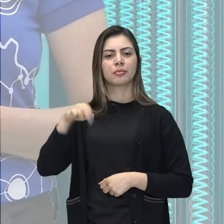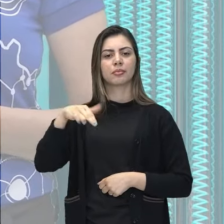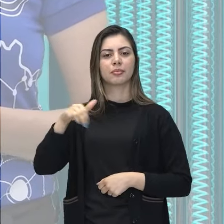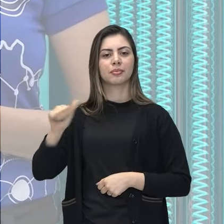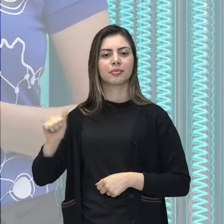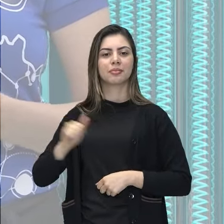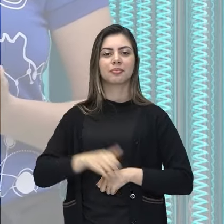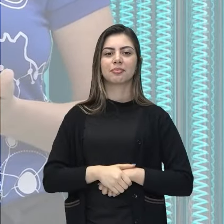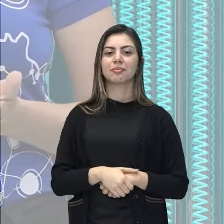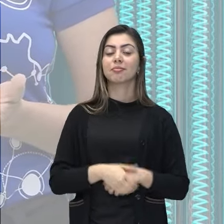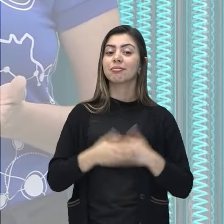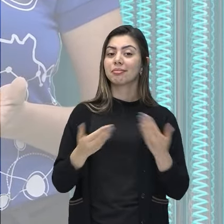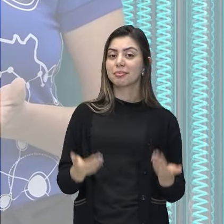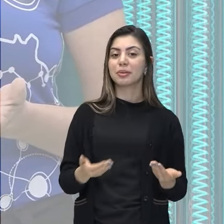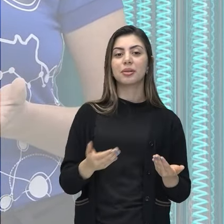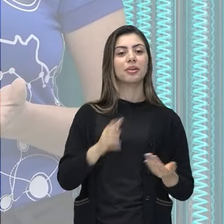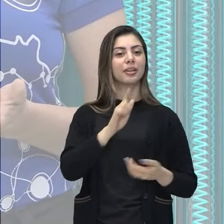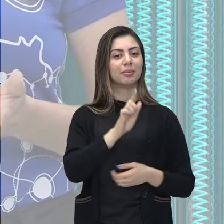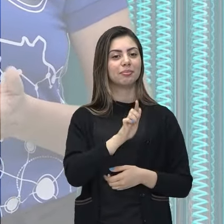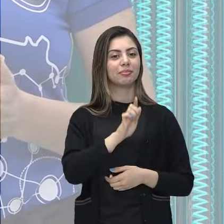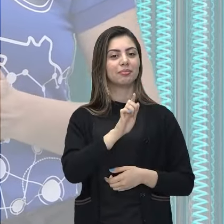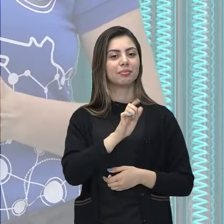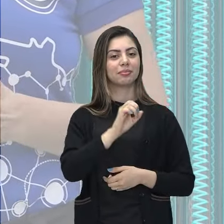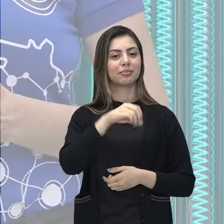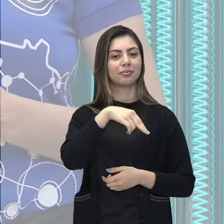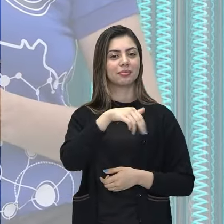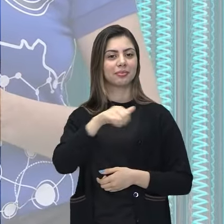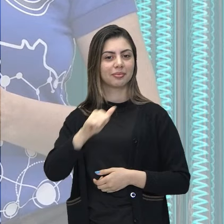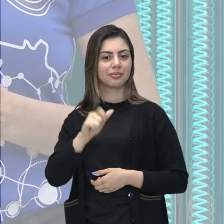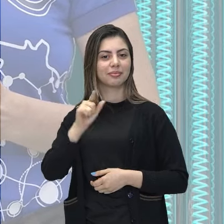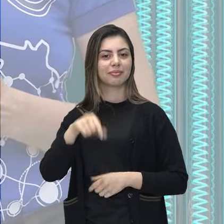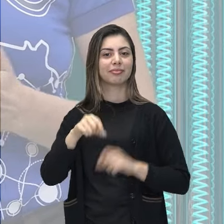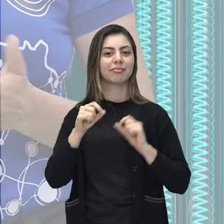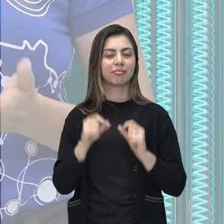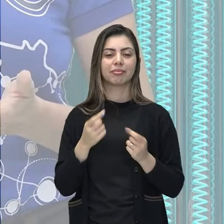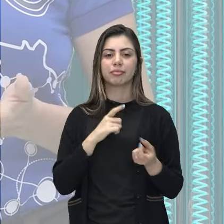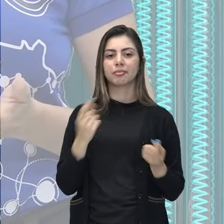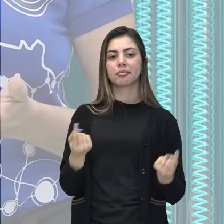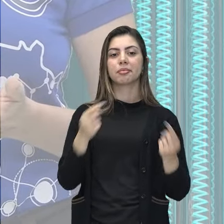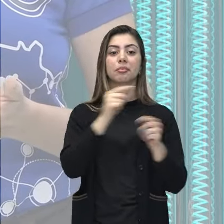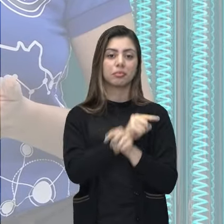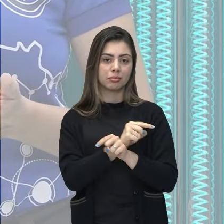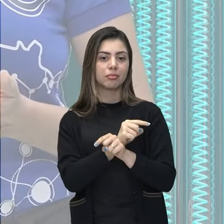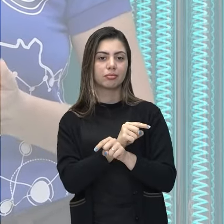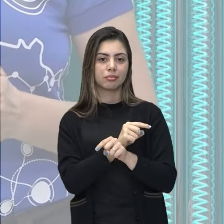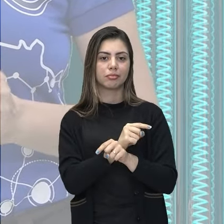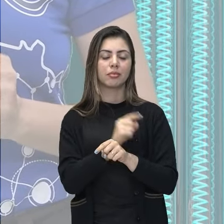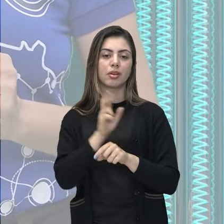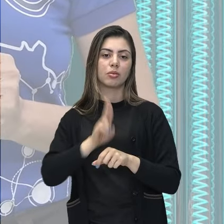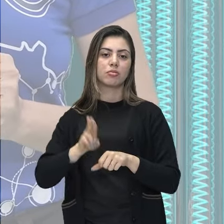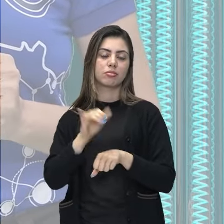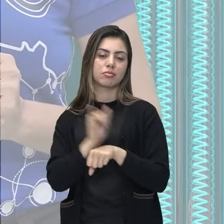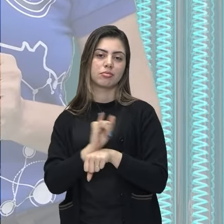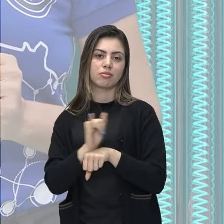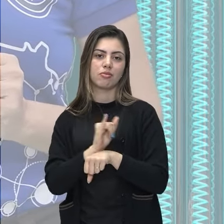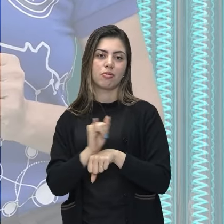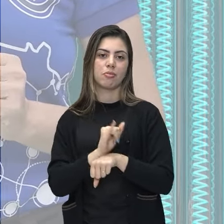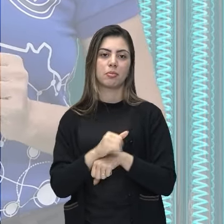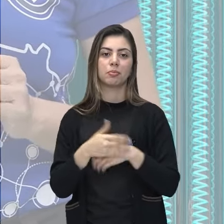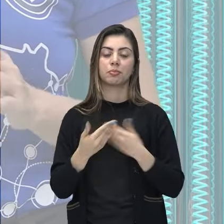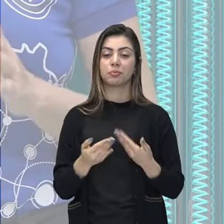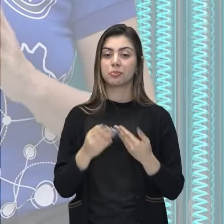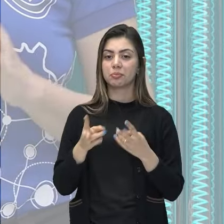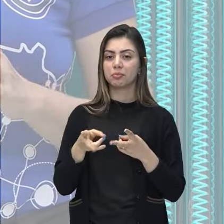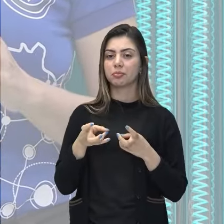Então, gonna é a contração de going to e ele é usado em situações informais. Então, gonna você